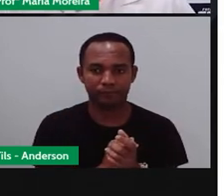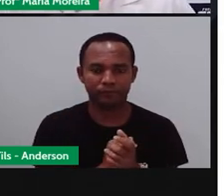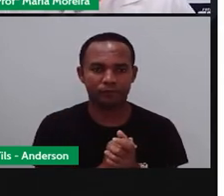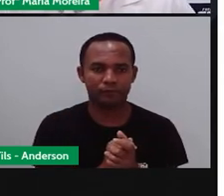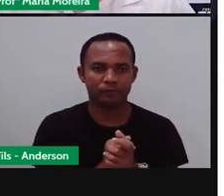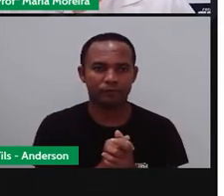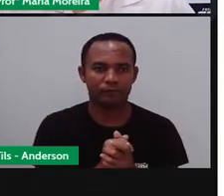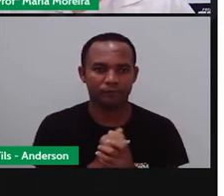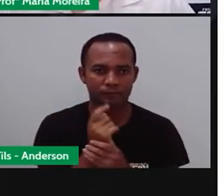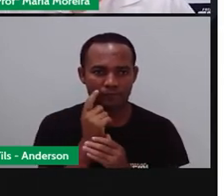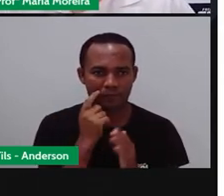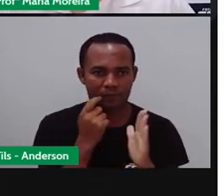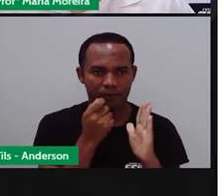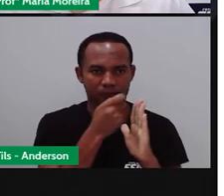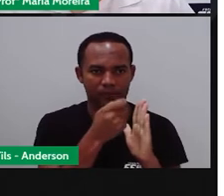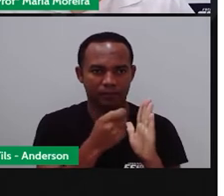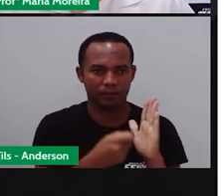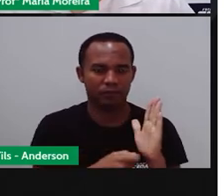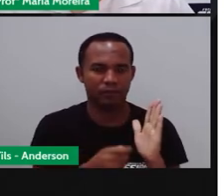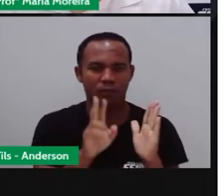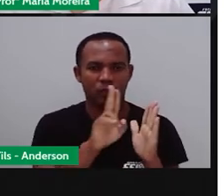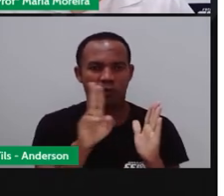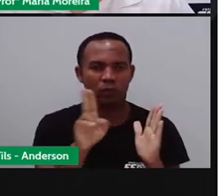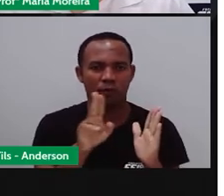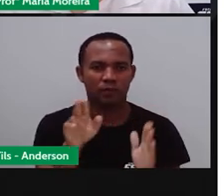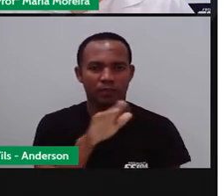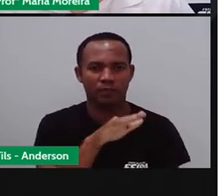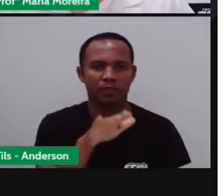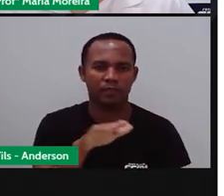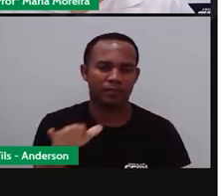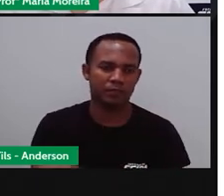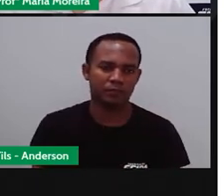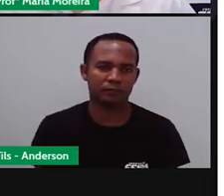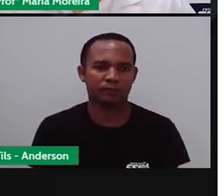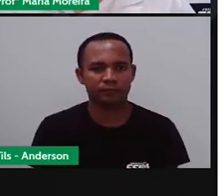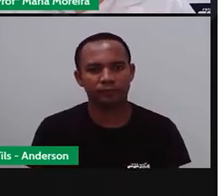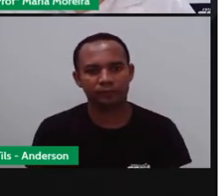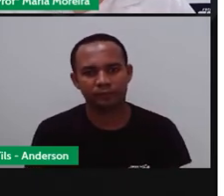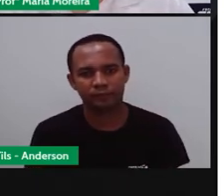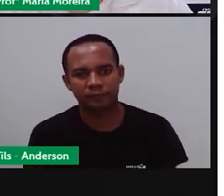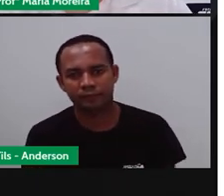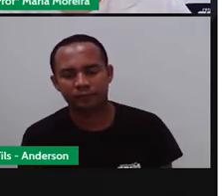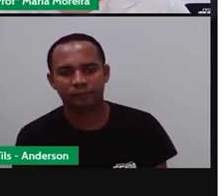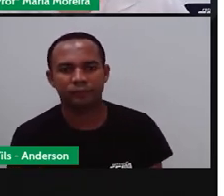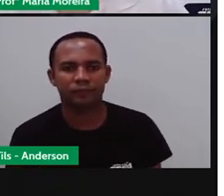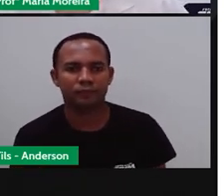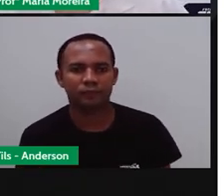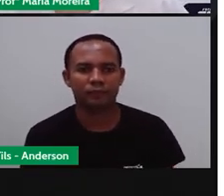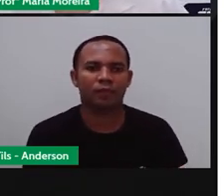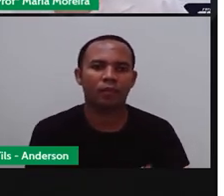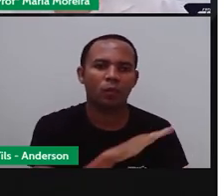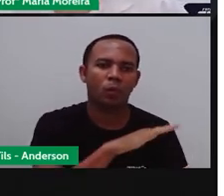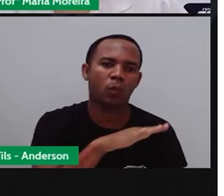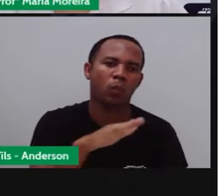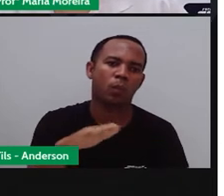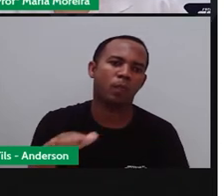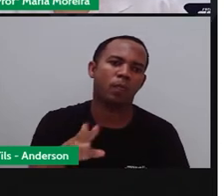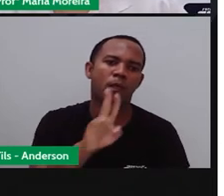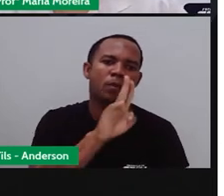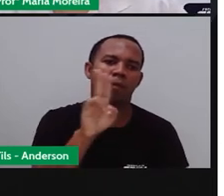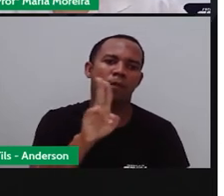Agora escreva o nome de cada criança. Olha, aí a gente precisa fazer o quê?